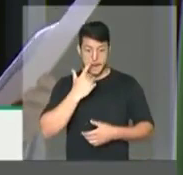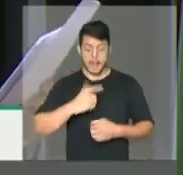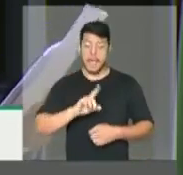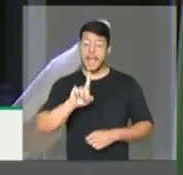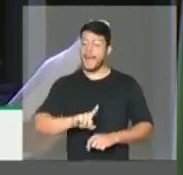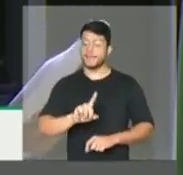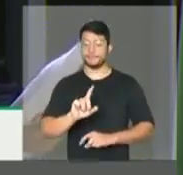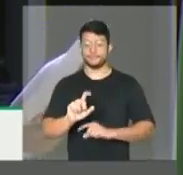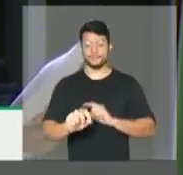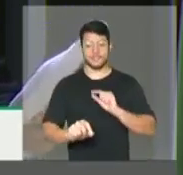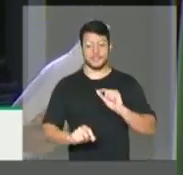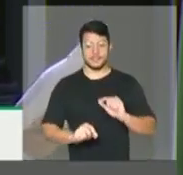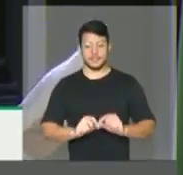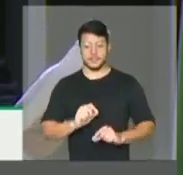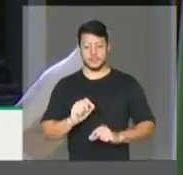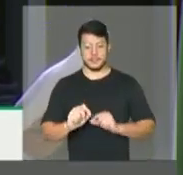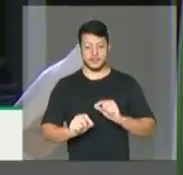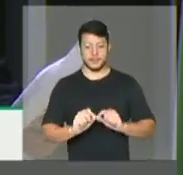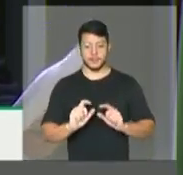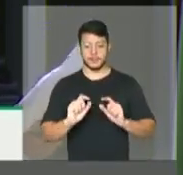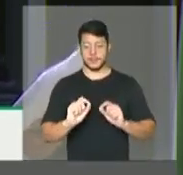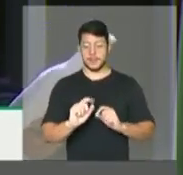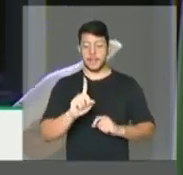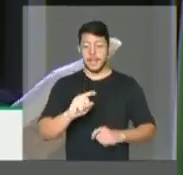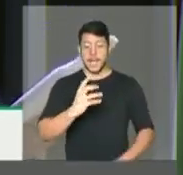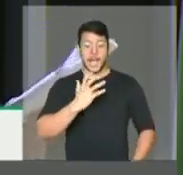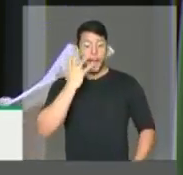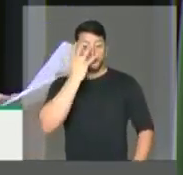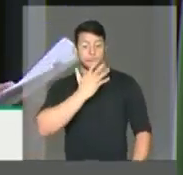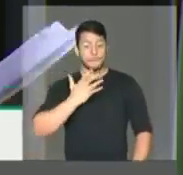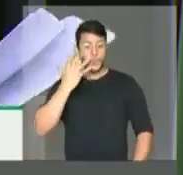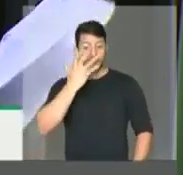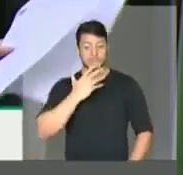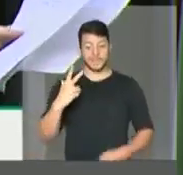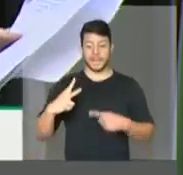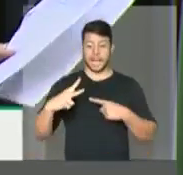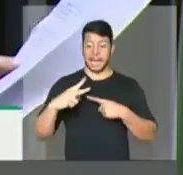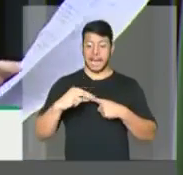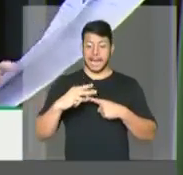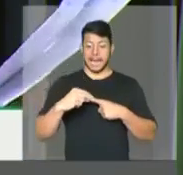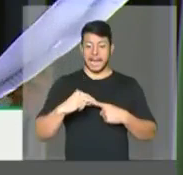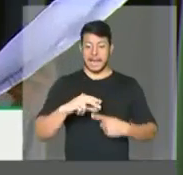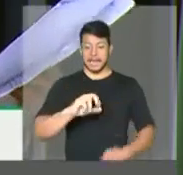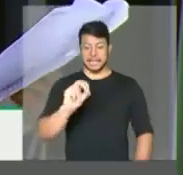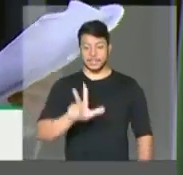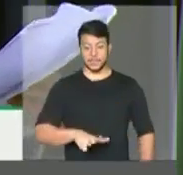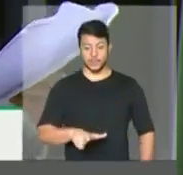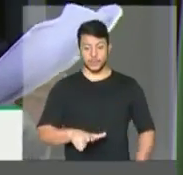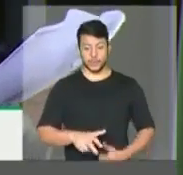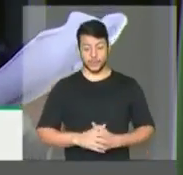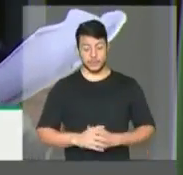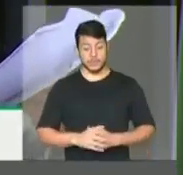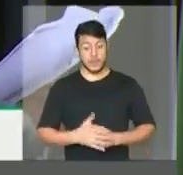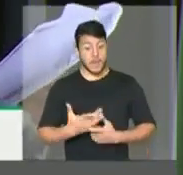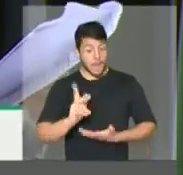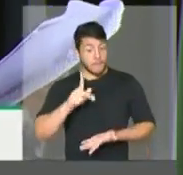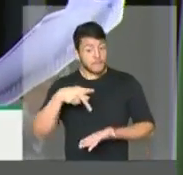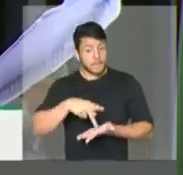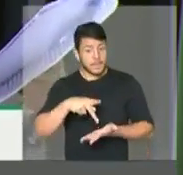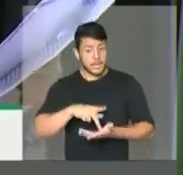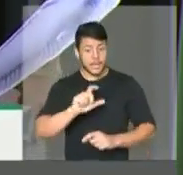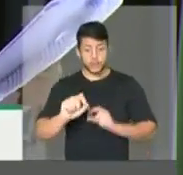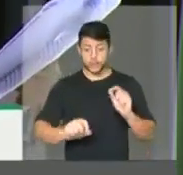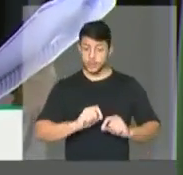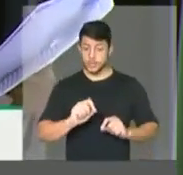meteoro chamado Caneta Azul. E isso tem tudo a ver. A qualidade do